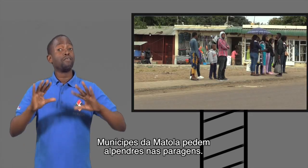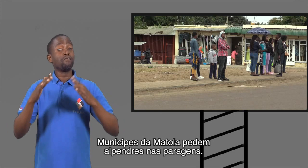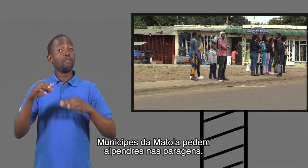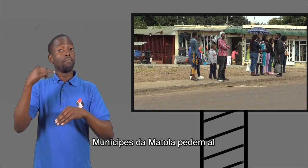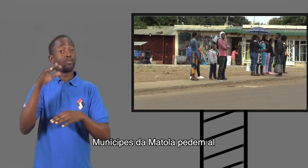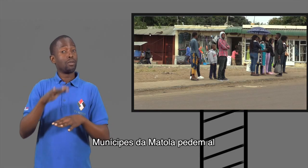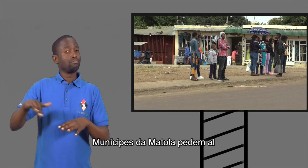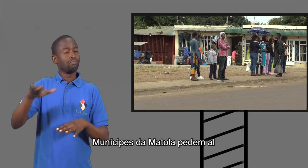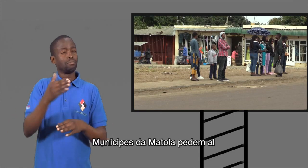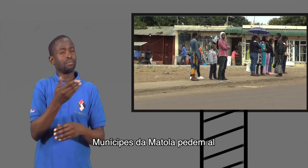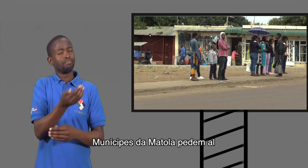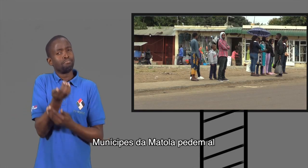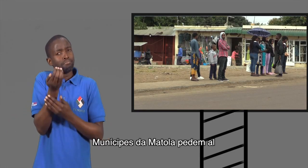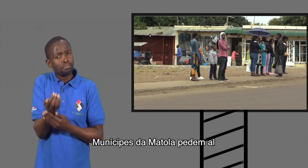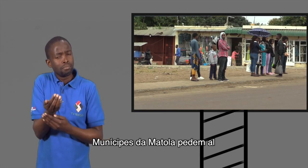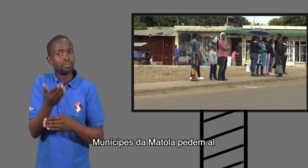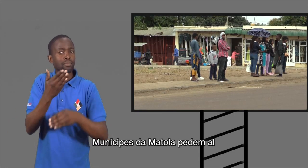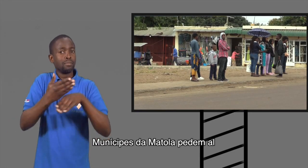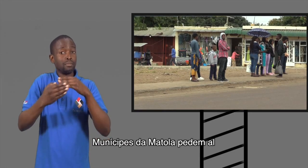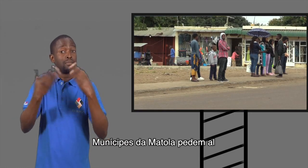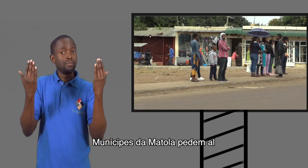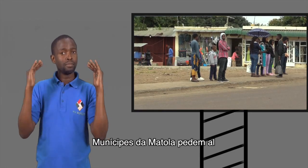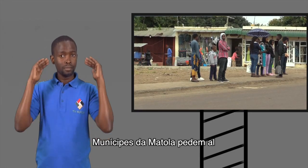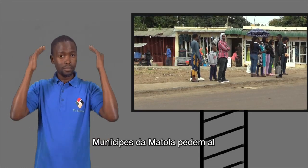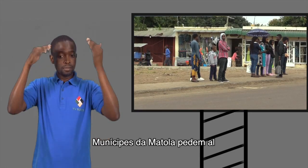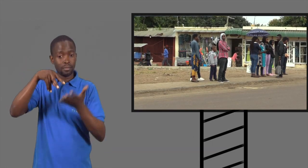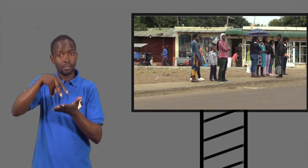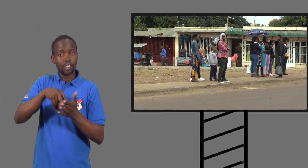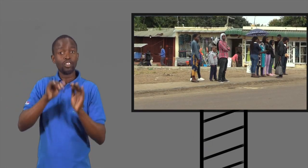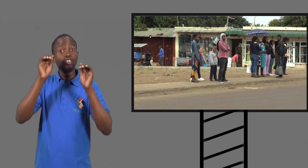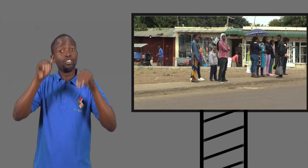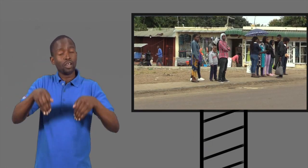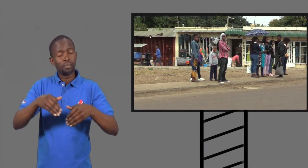Nisse. Kelpendres nas parás.